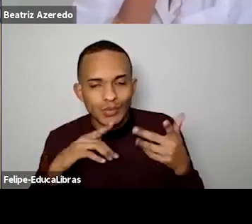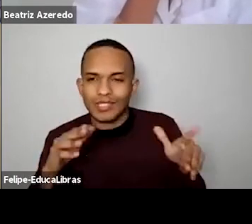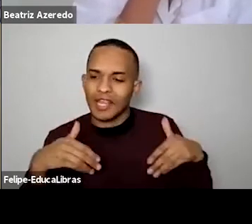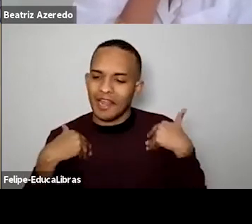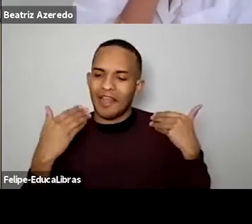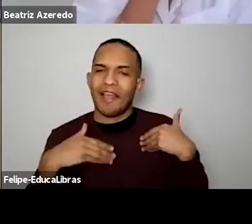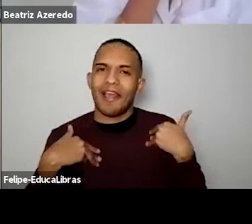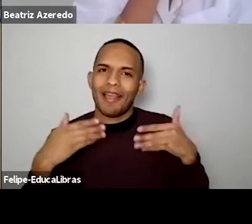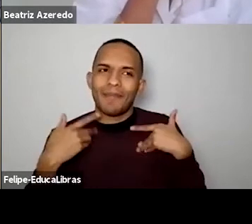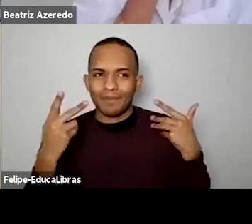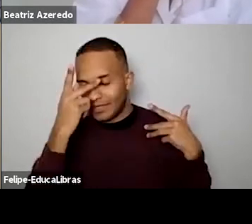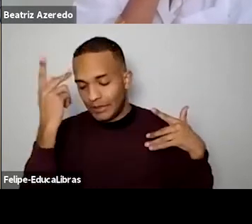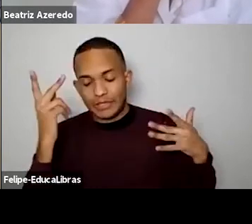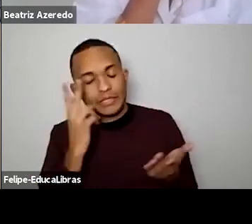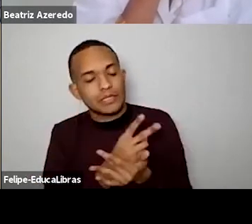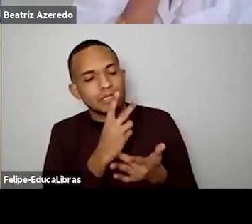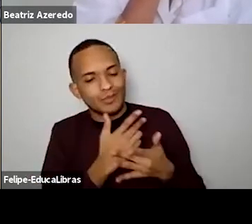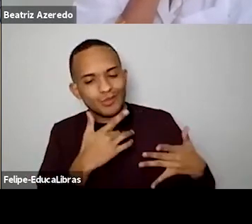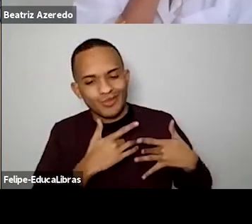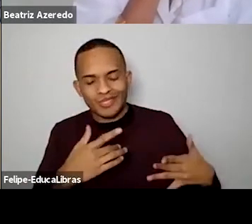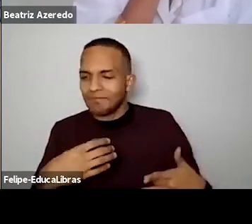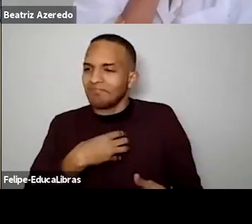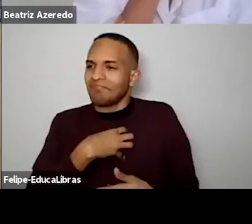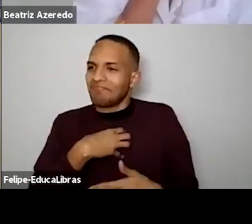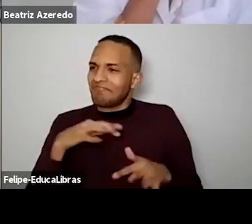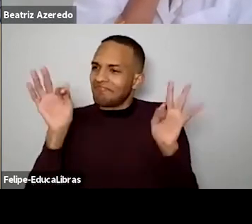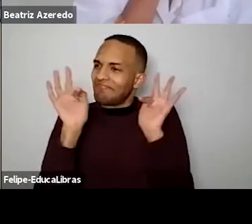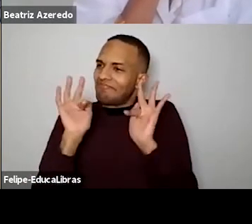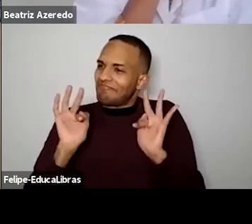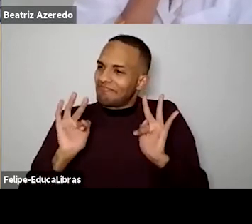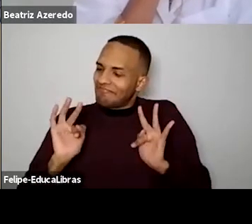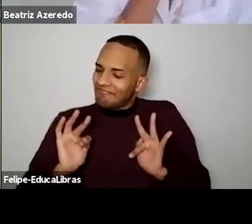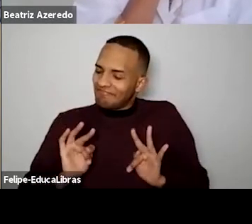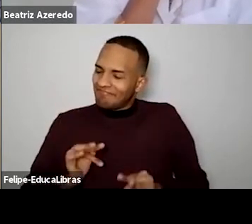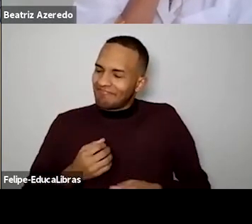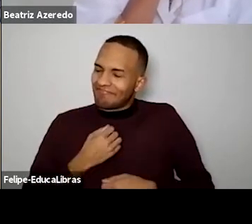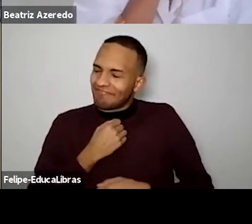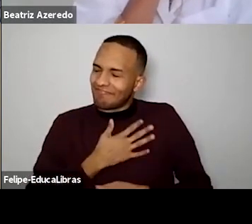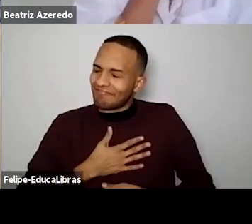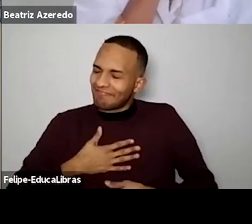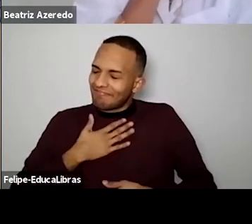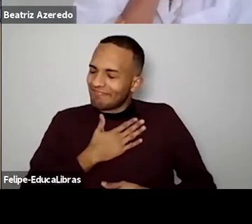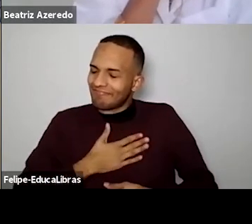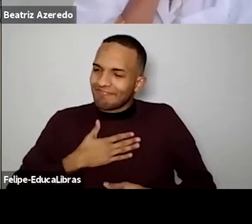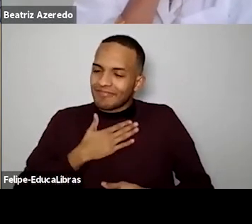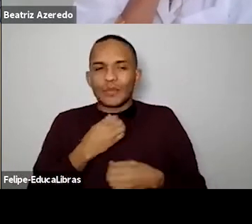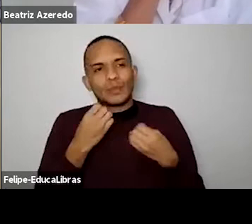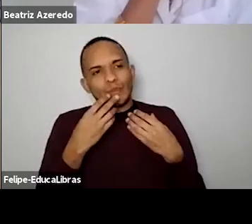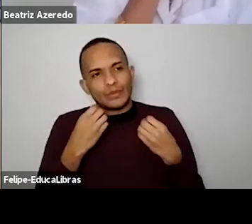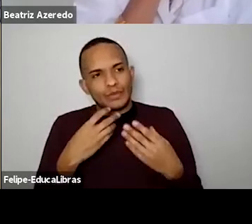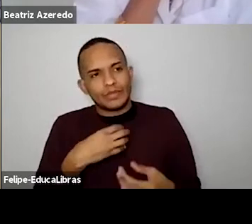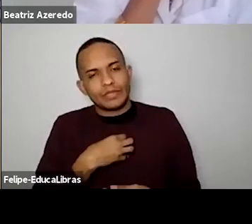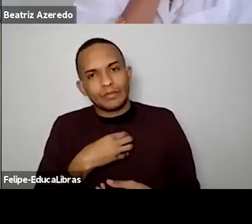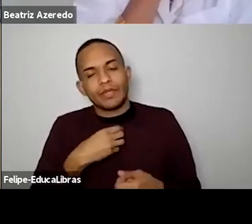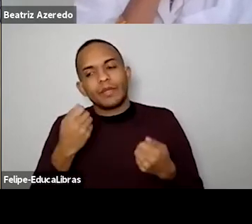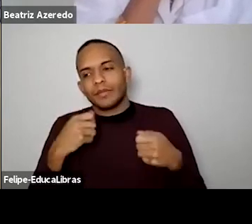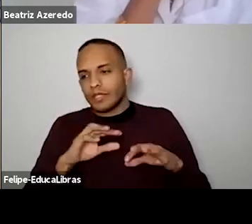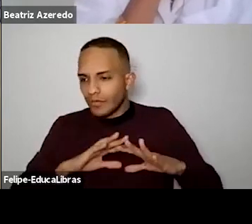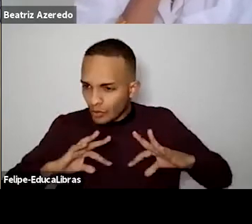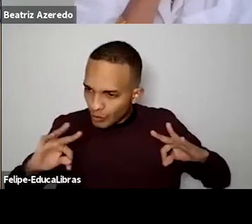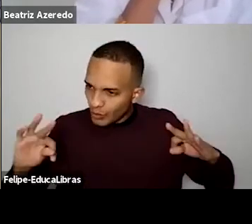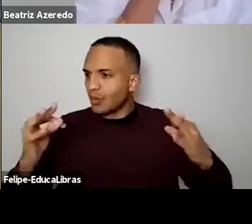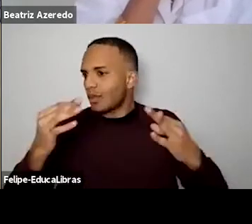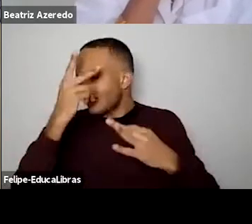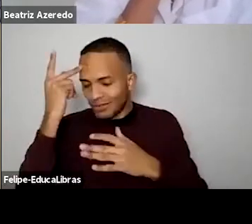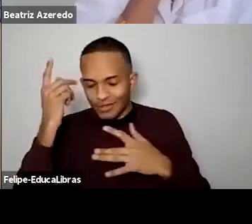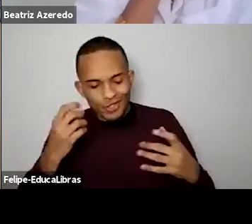gente que doa sempre sabe que traz, quando a gente se sente tão bem quando a gente doa. Então, seria incrível a gente conseguir estender isso a todos os novos